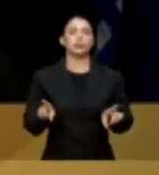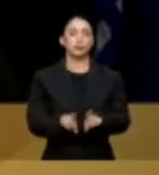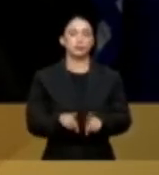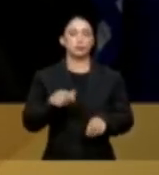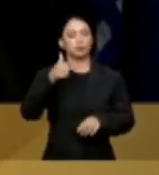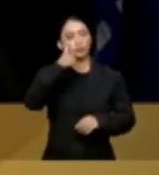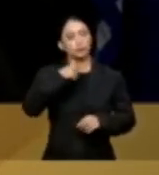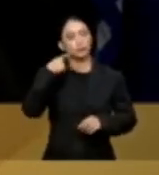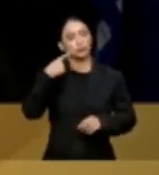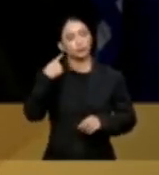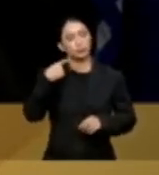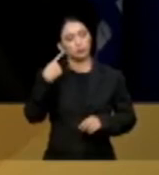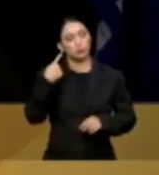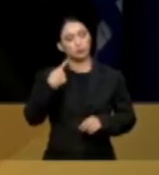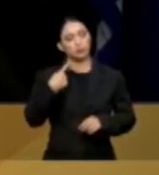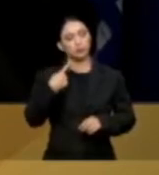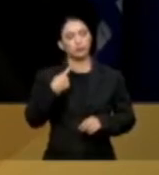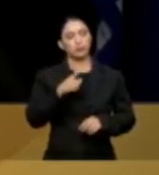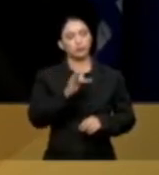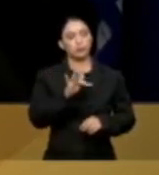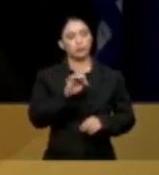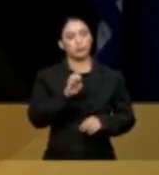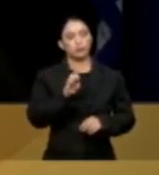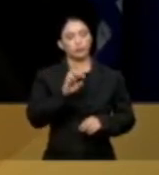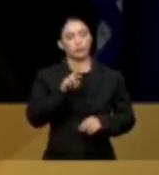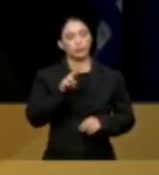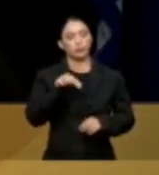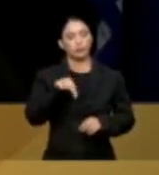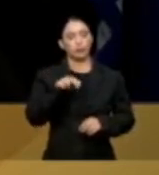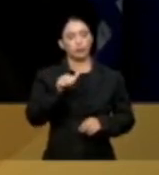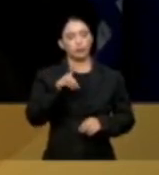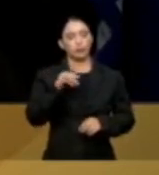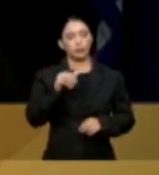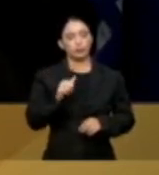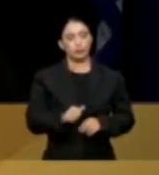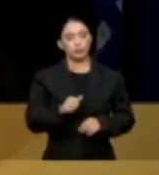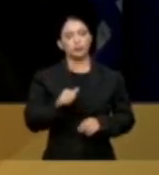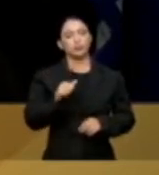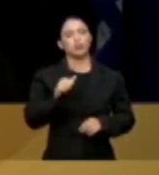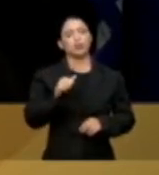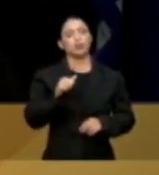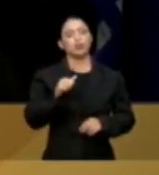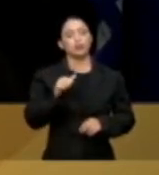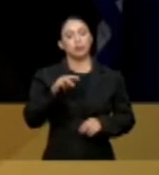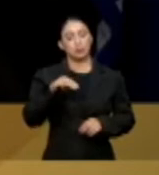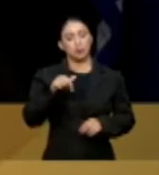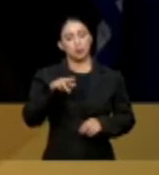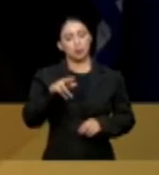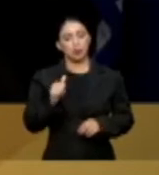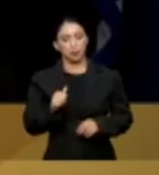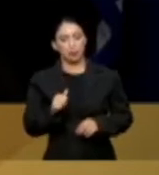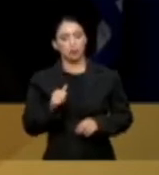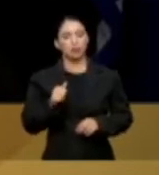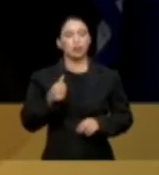advogadas Fernanda Bossinger, Maria Cláudia Bucanieri, Adriana Campos Pereira, Patrícia Moraes e